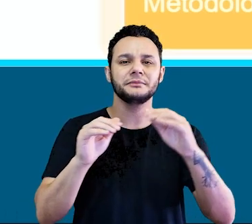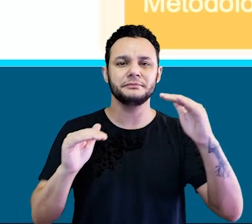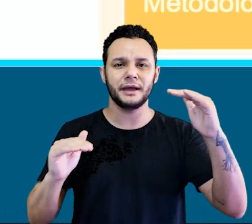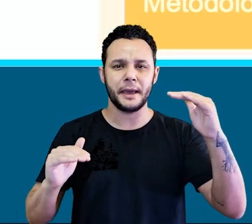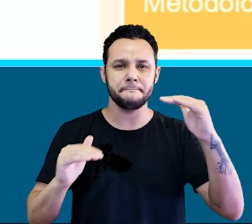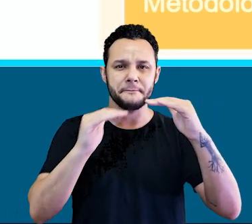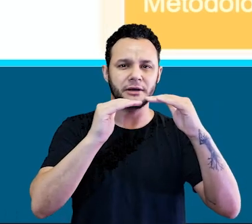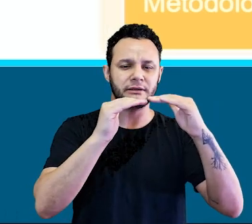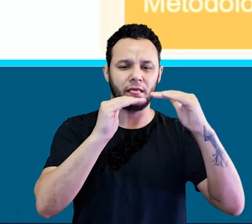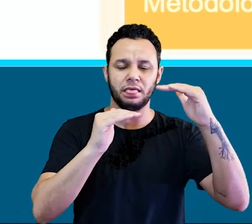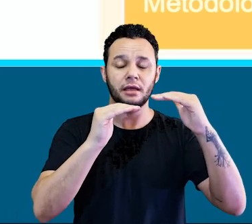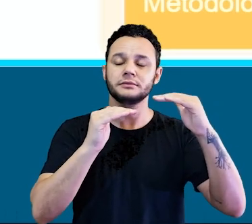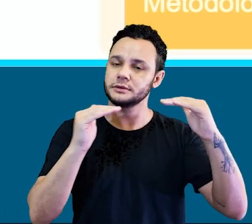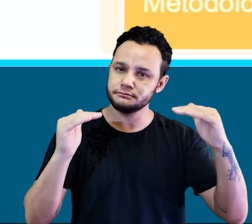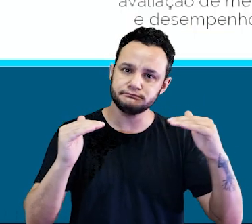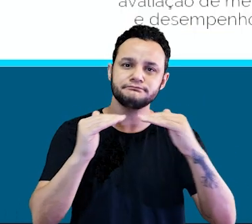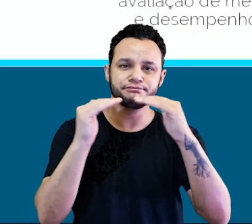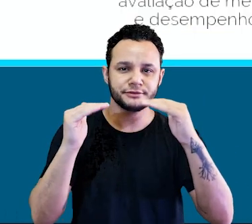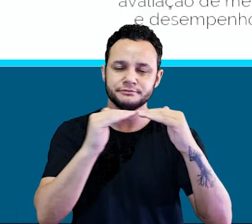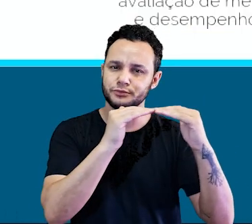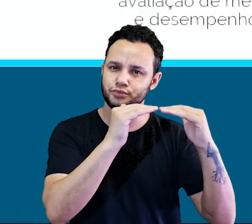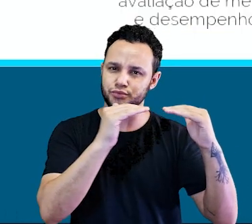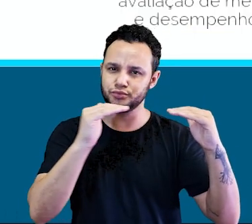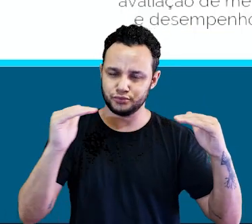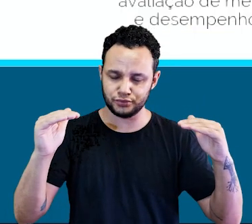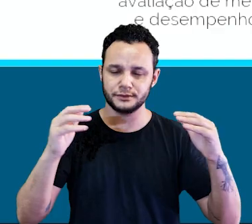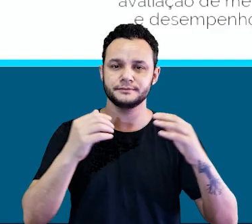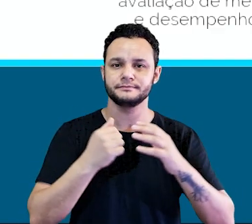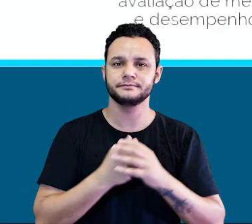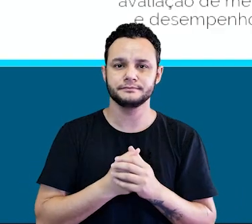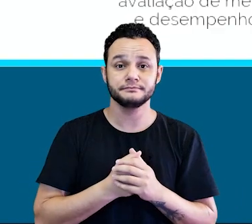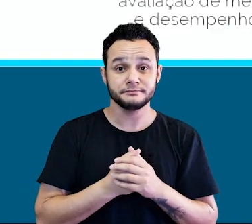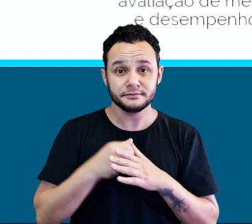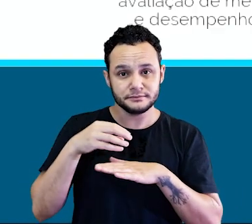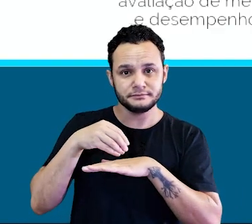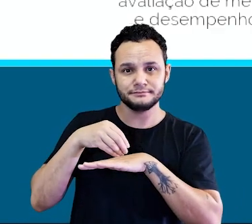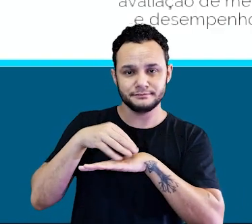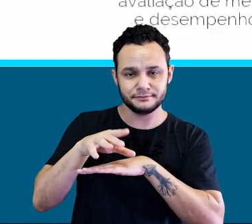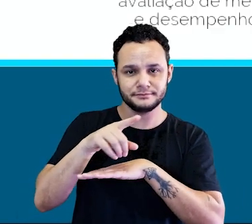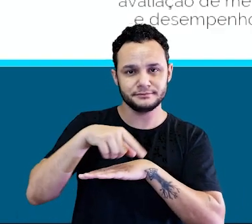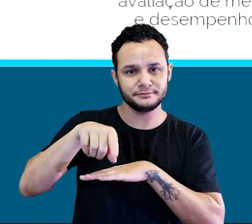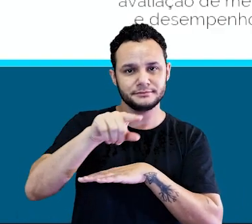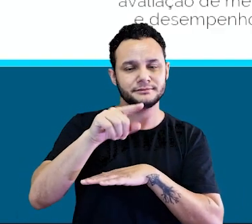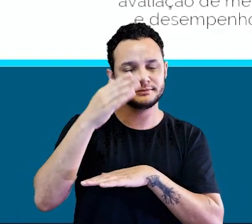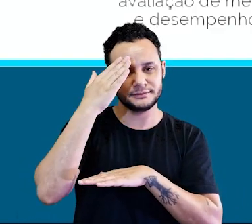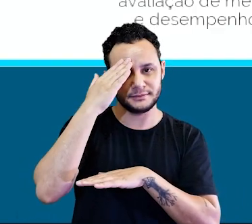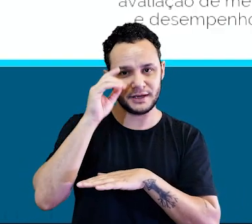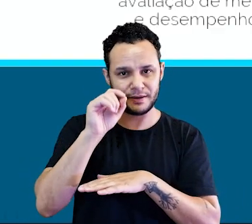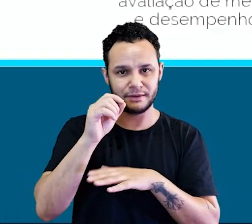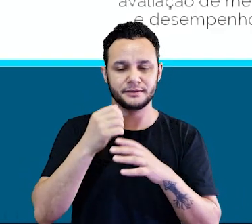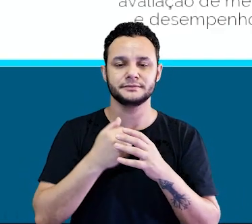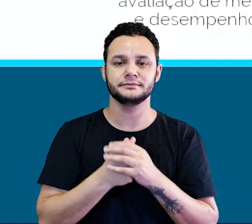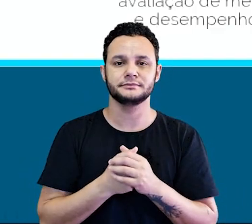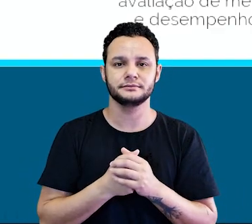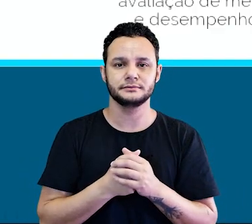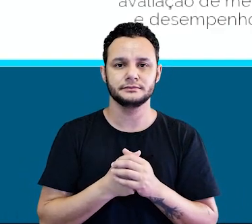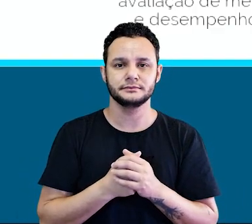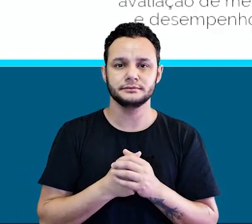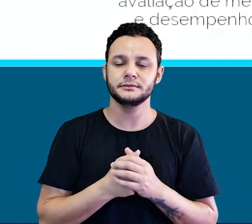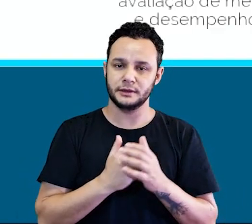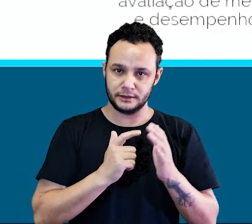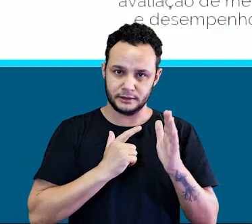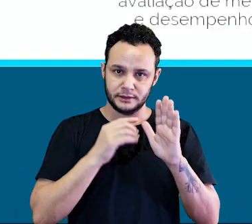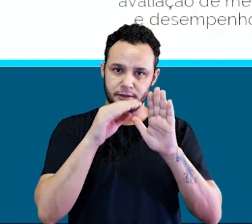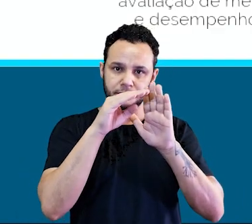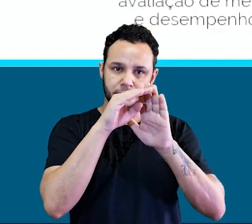a redução da desigualdade. Bom, então, só para vocês saberem, tá? Algumas das condicionalidades